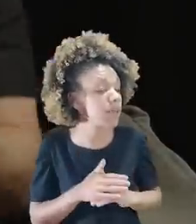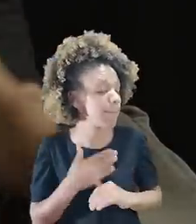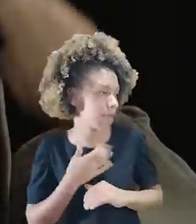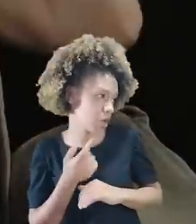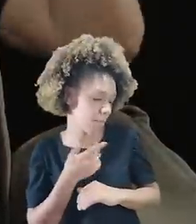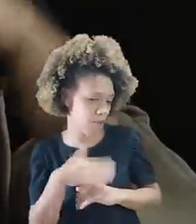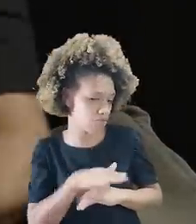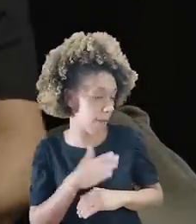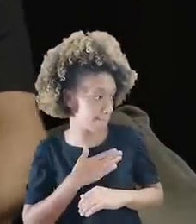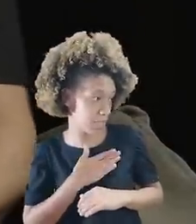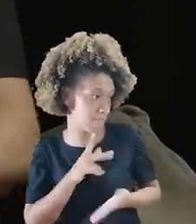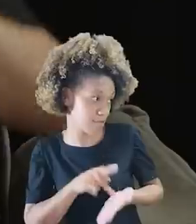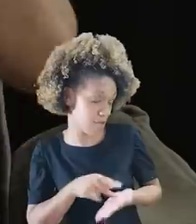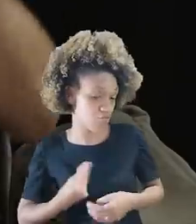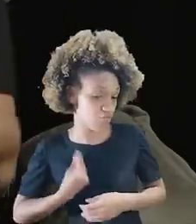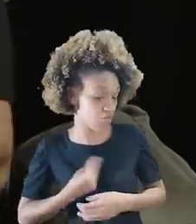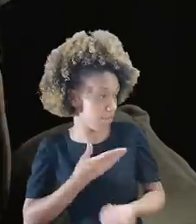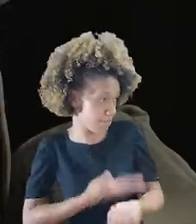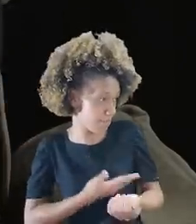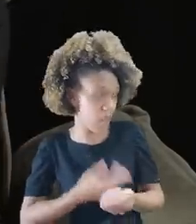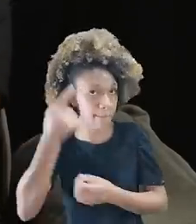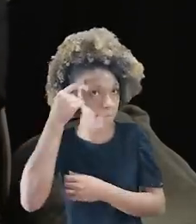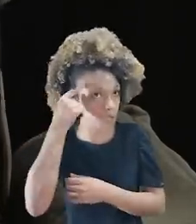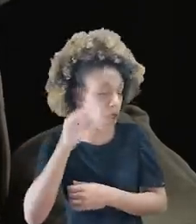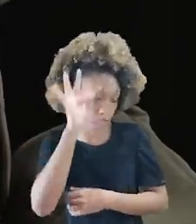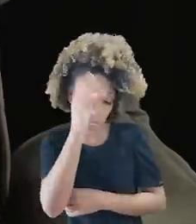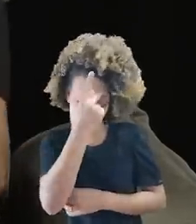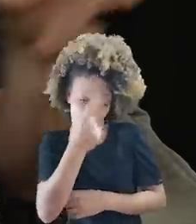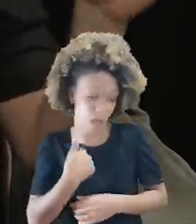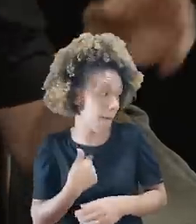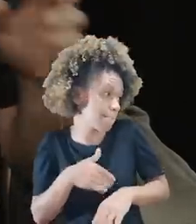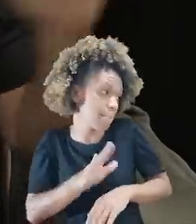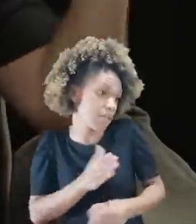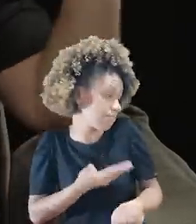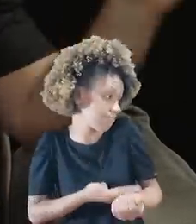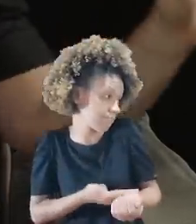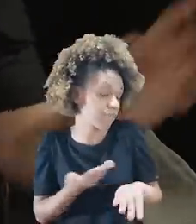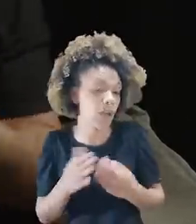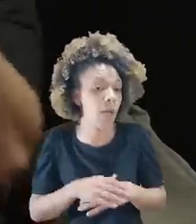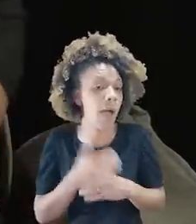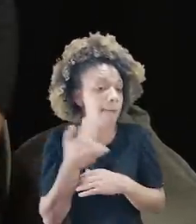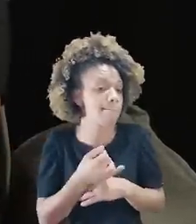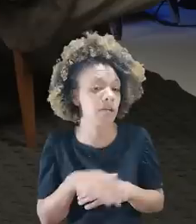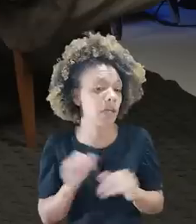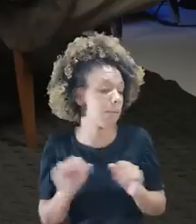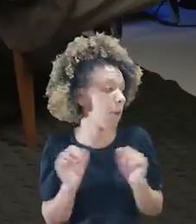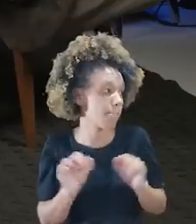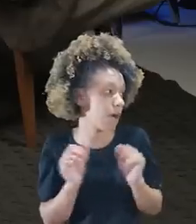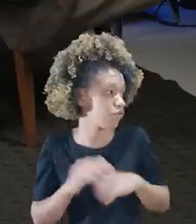falo tô com vontade de falar o bagulho eu falo me arrependo depois mas é o Maurício não é a Tiazinha não é o Carlos goiaba é o